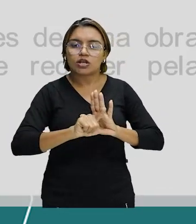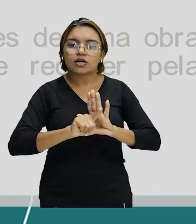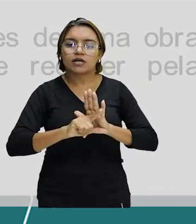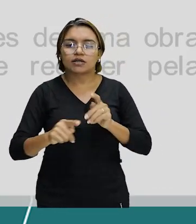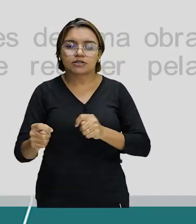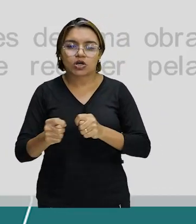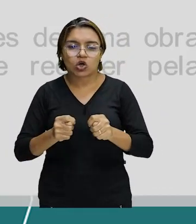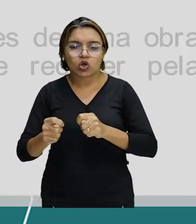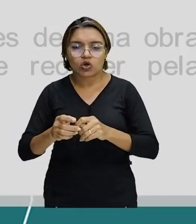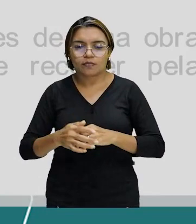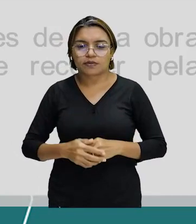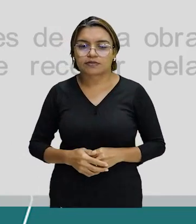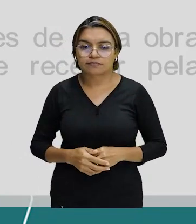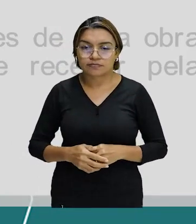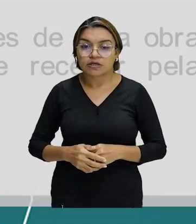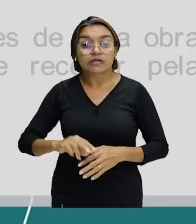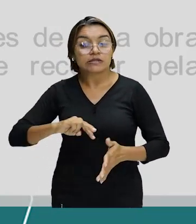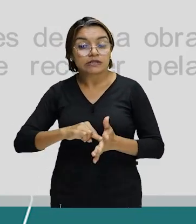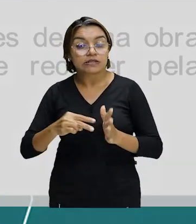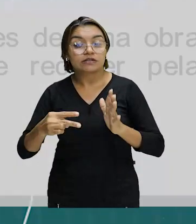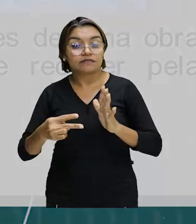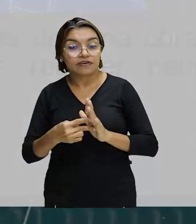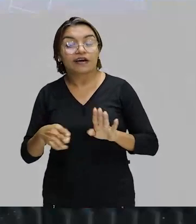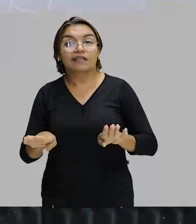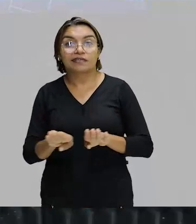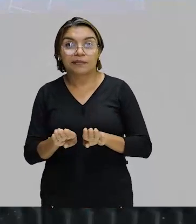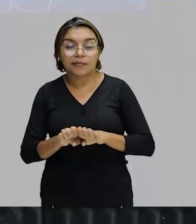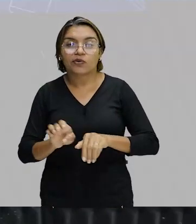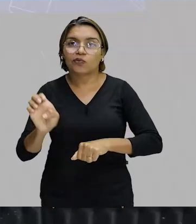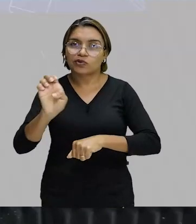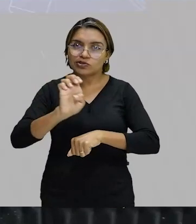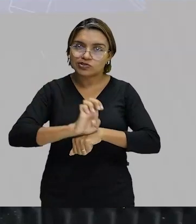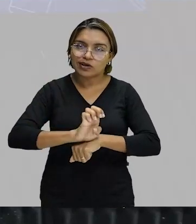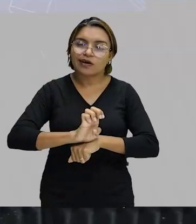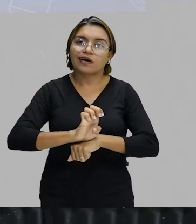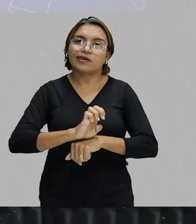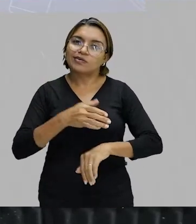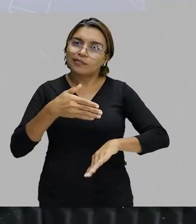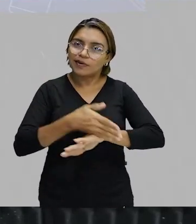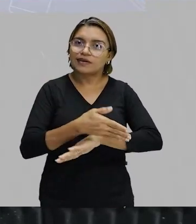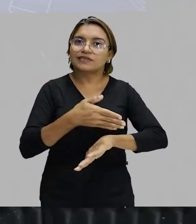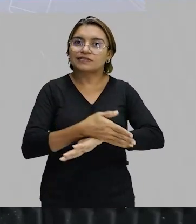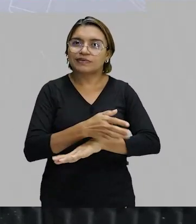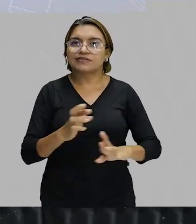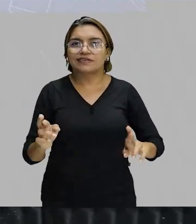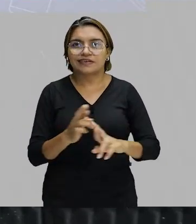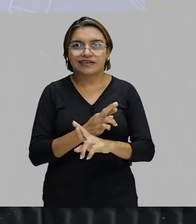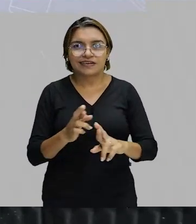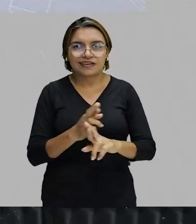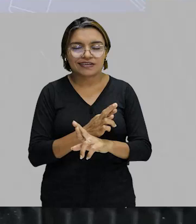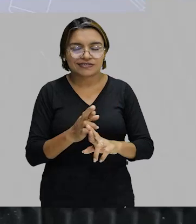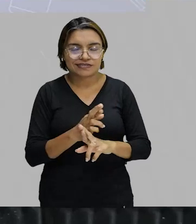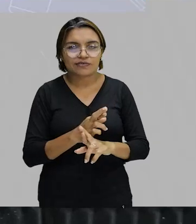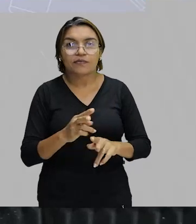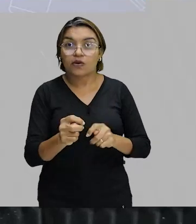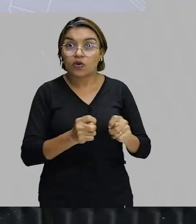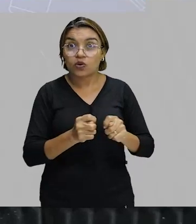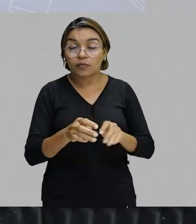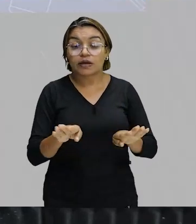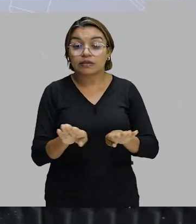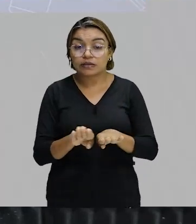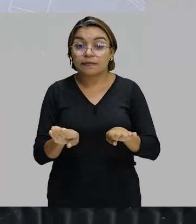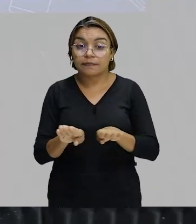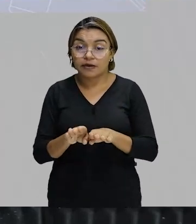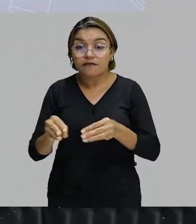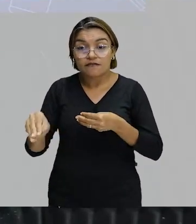o que significa, novamente, a diminuição da participação do Estado nas relações econômicas. E também a